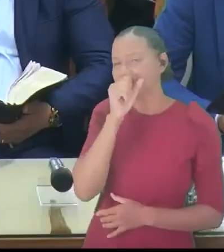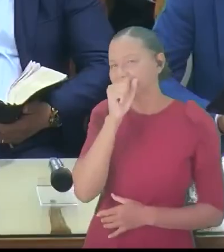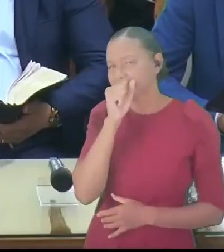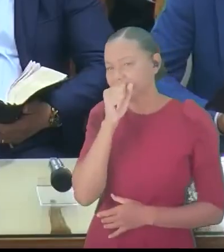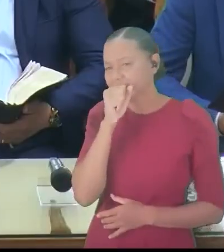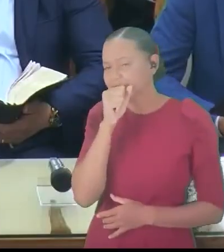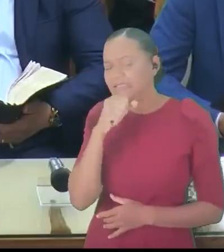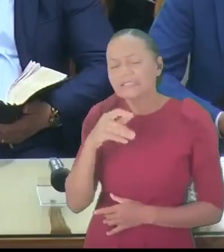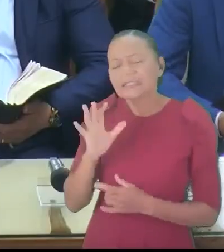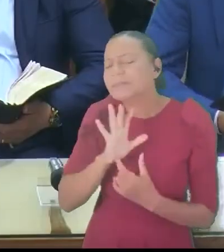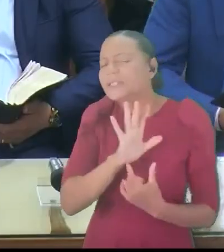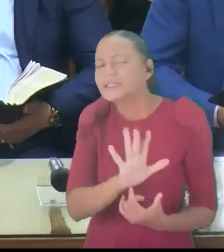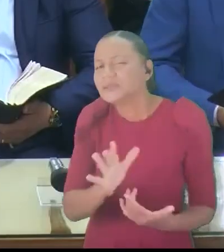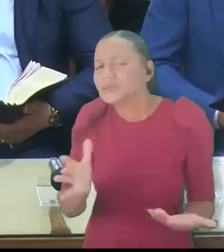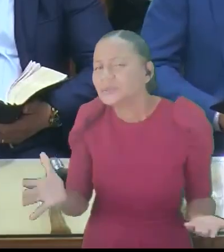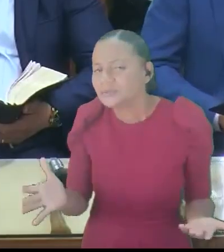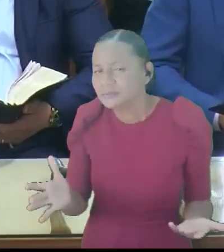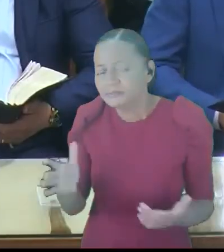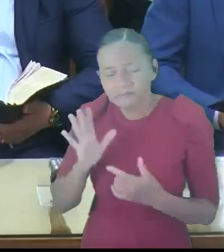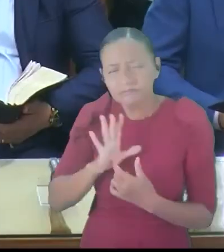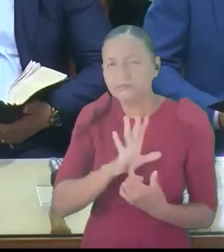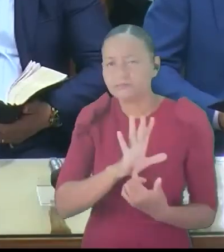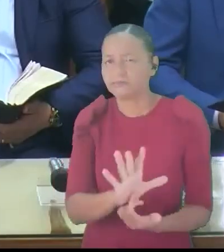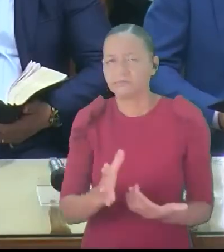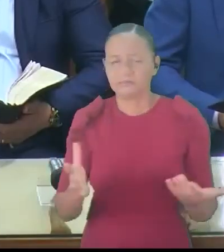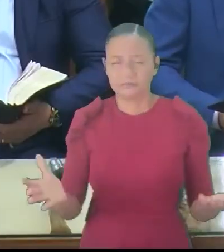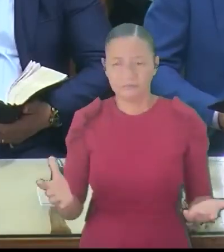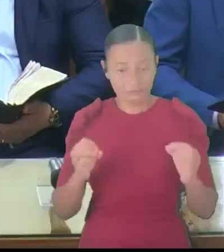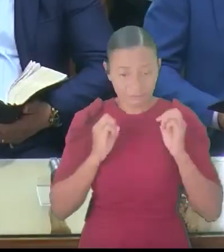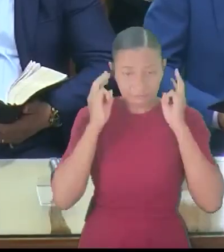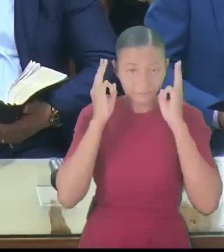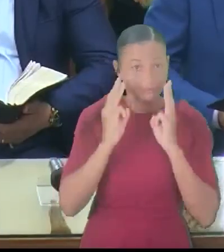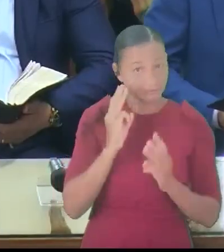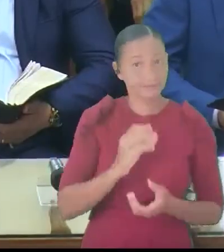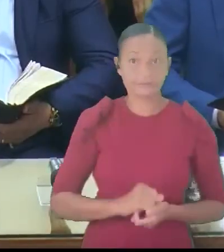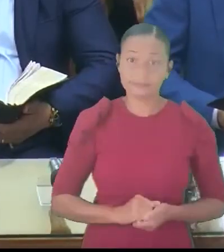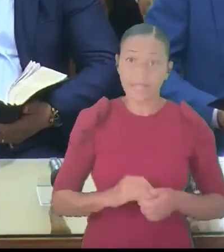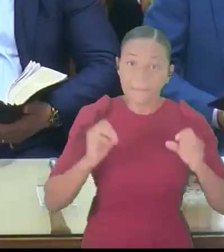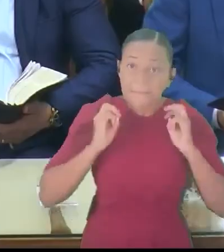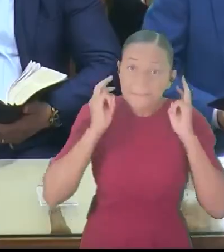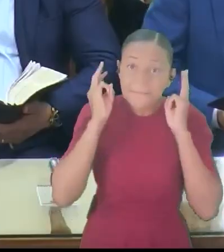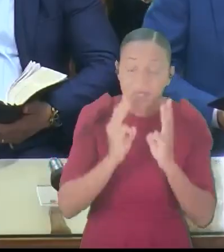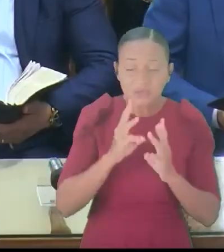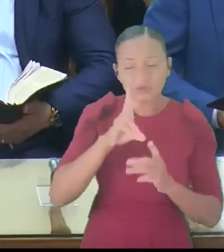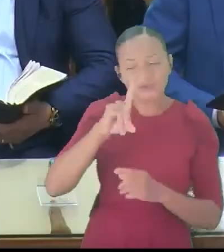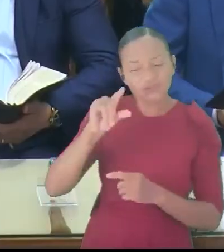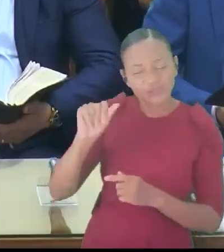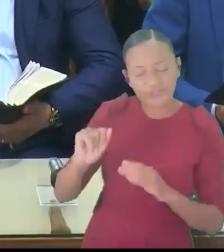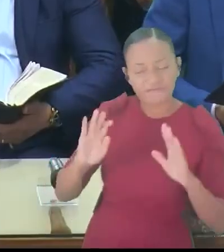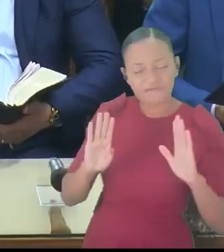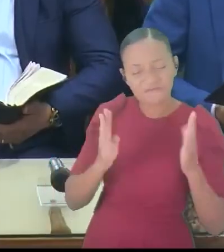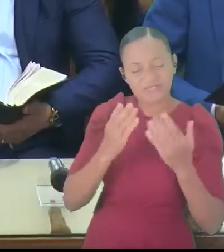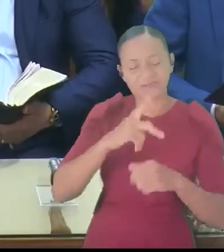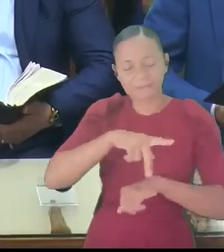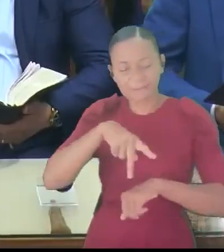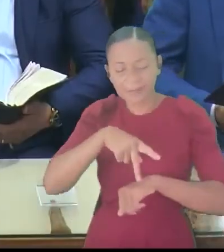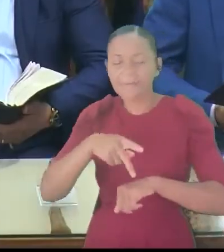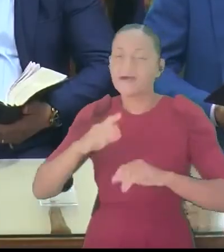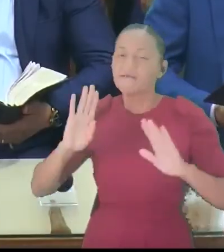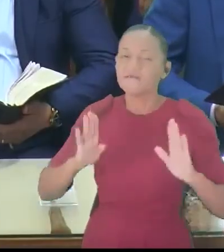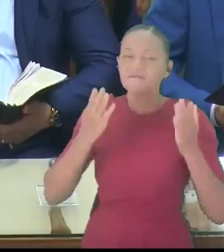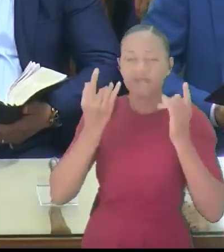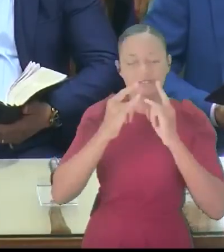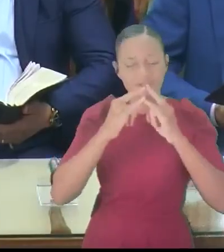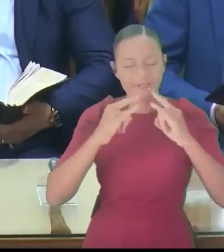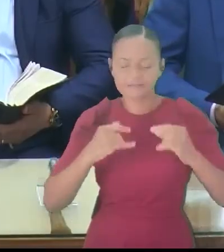Me ajudem. Quem foi que trouxe? Moisés. Moisés trouxe os dias de festa, festa de Páscoa, festa de